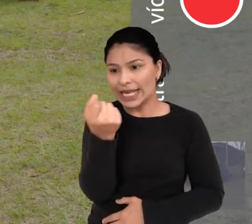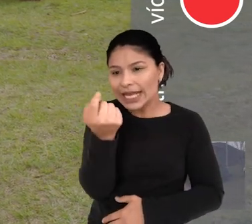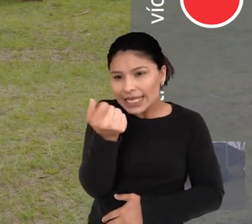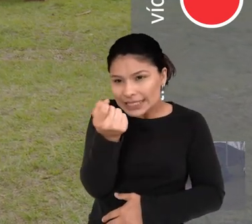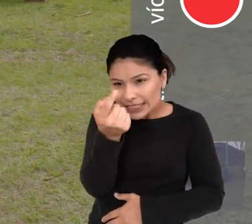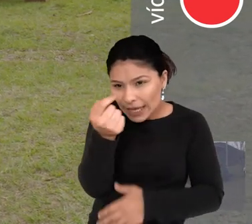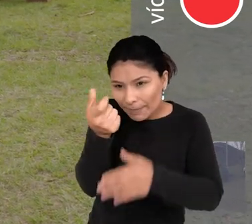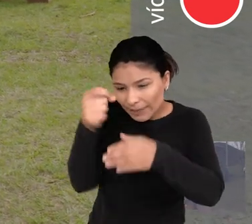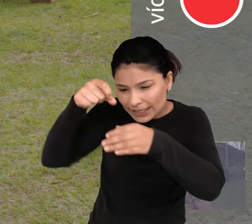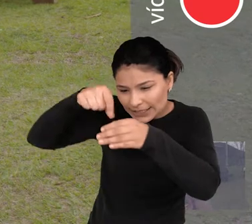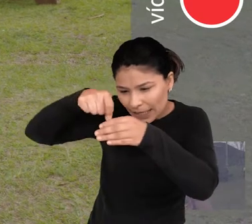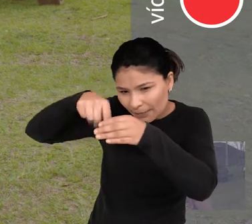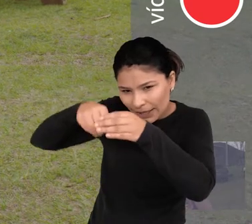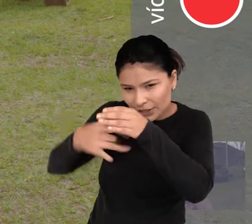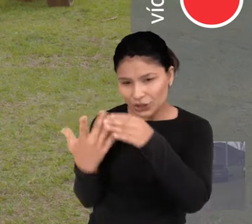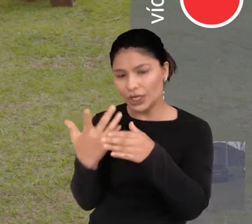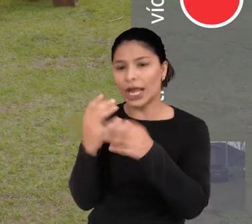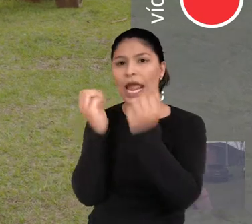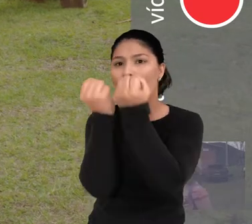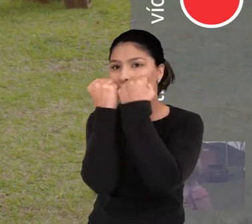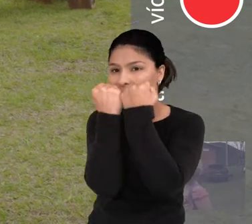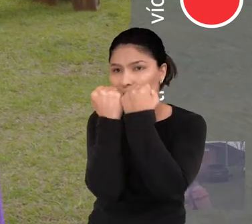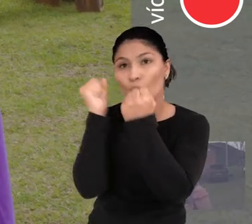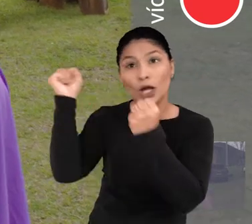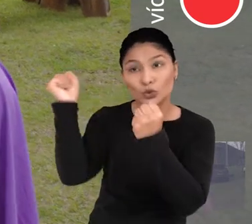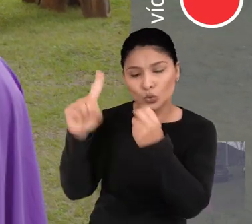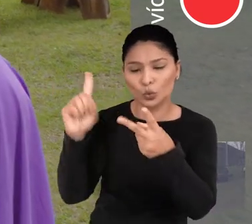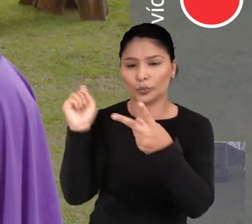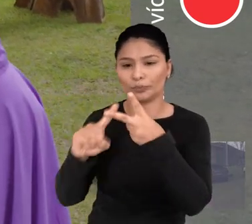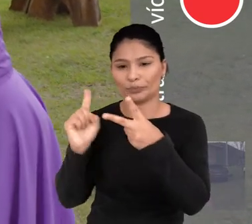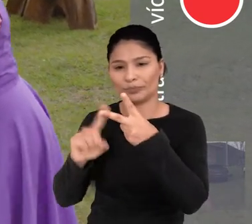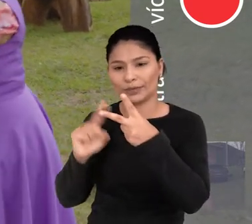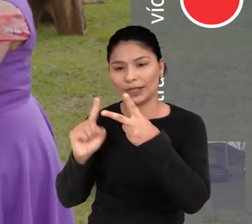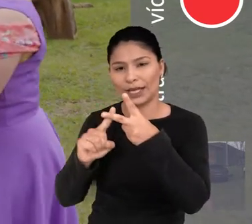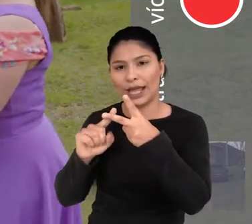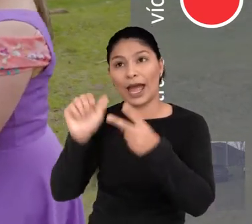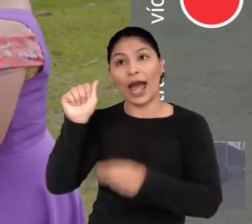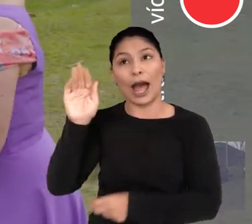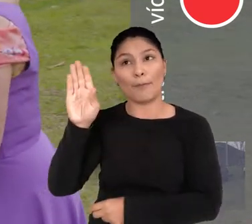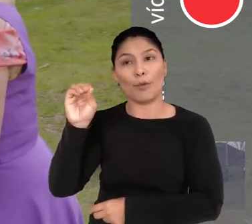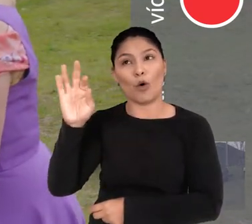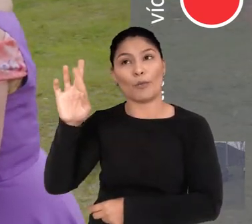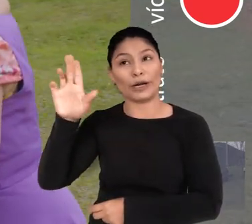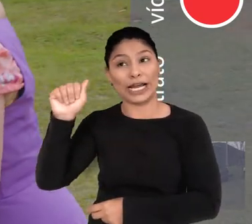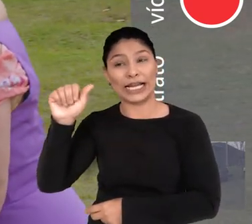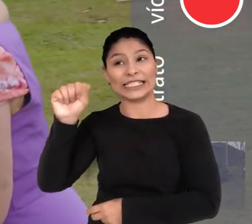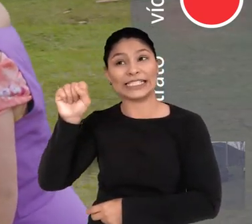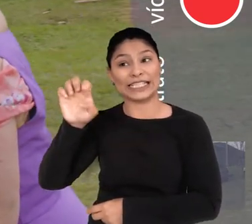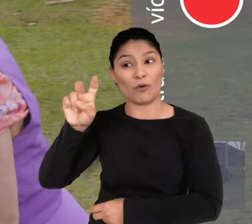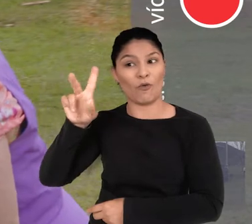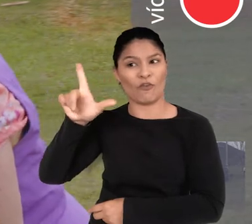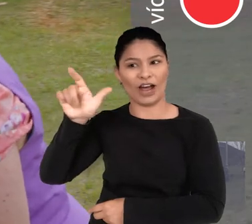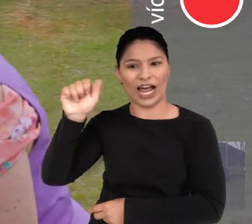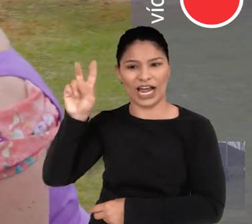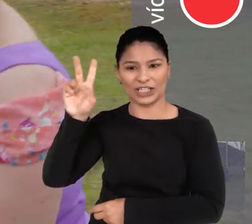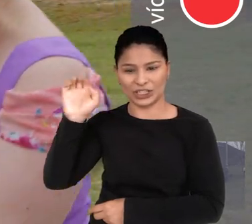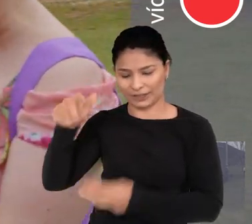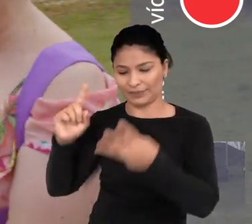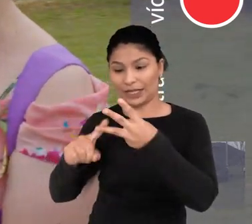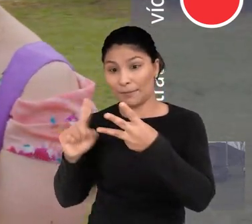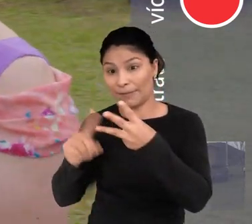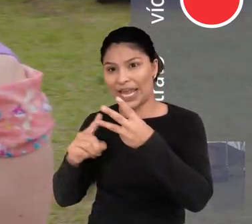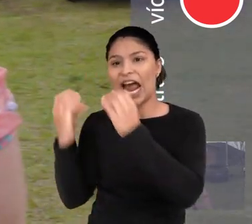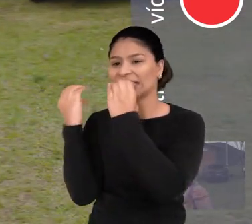esqueci de trazer a semente Aqui tem semente de milho azul Tem abóbora selvagem